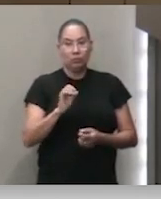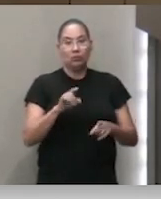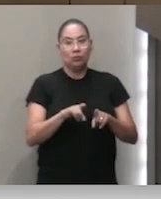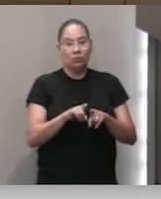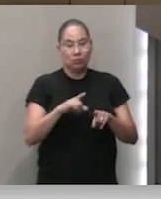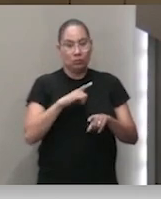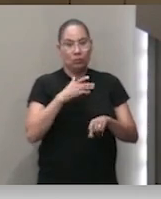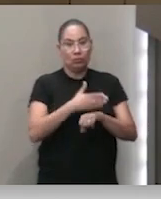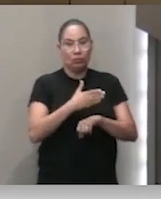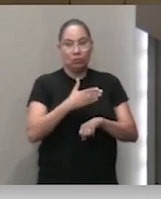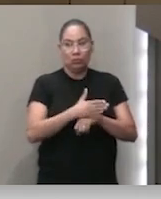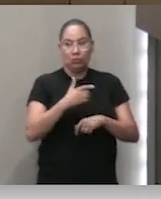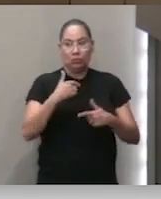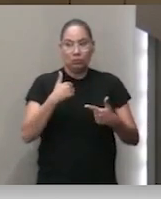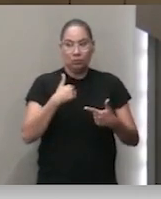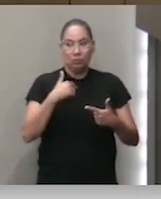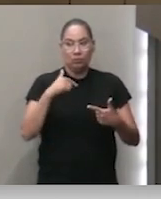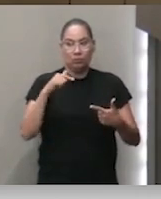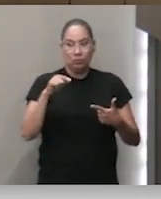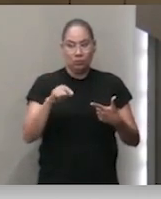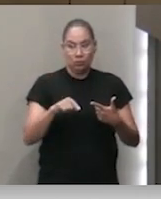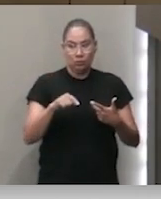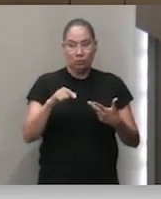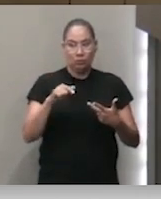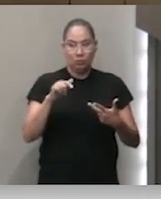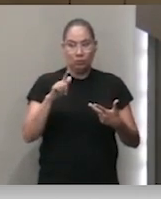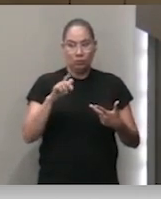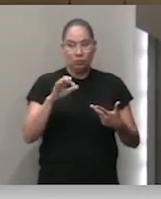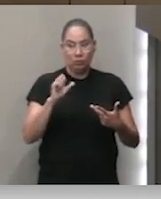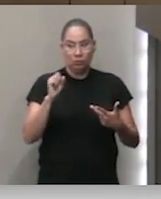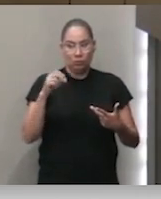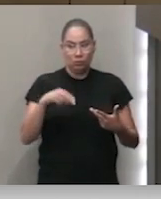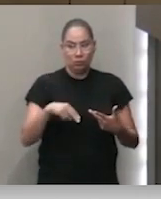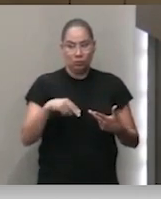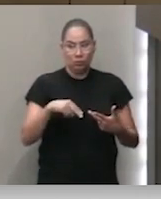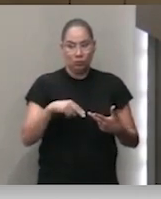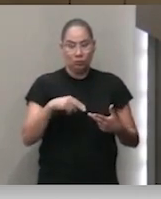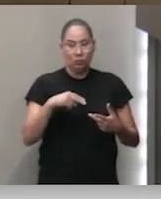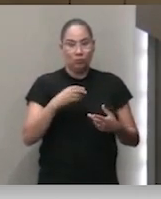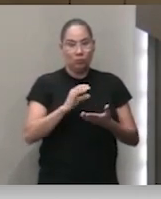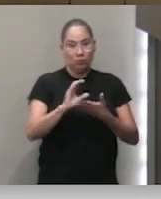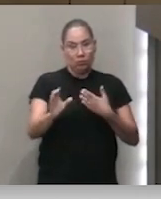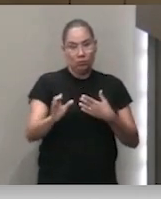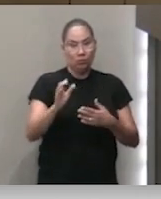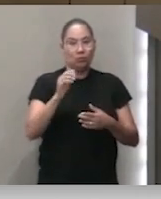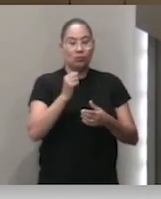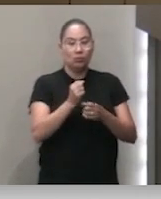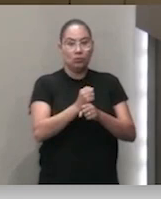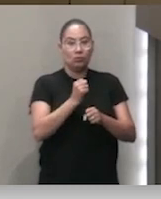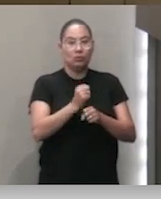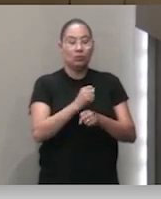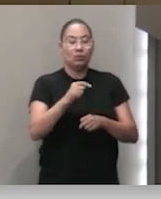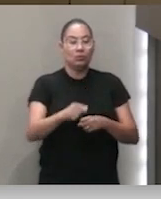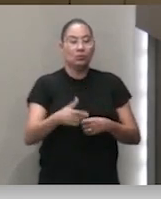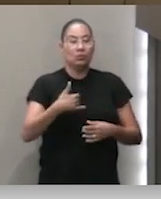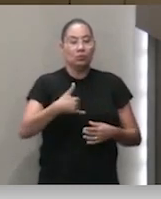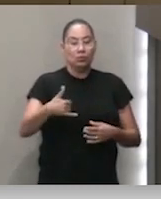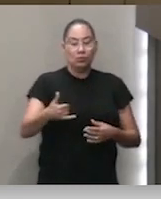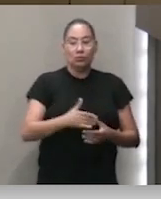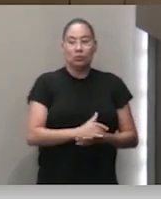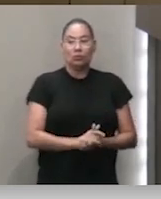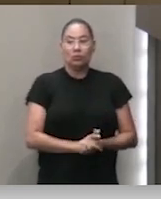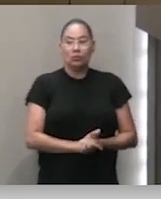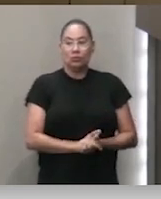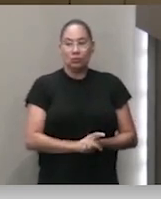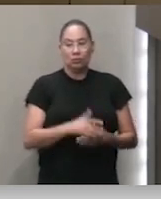nisso. Era eu, ele e o vereador Gleison, e destinamos para a construção dessas estradas. E, graças a Deus, estamos vendo a destinação.